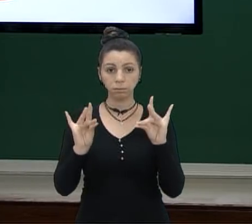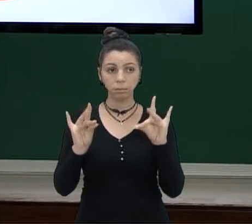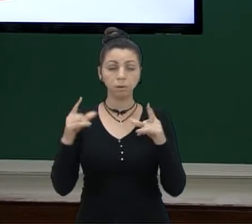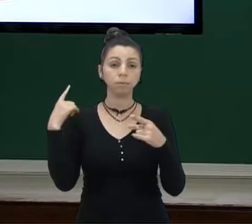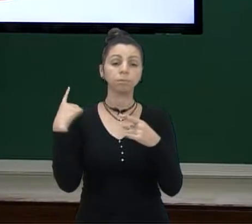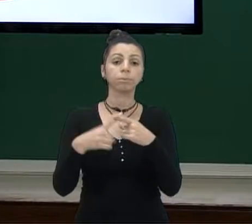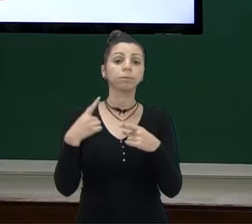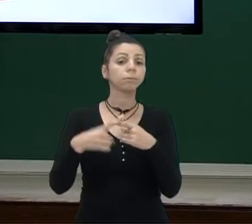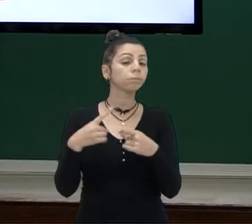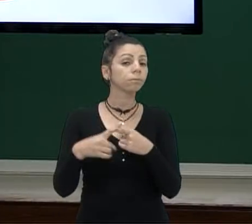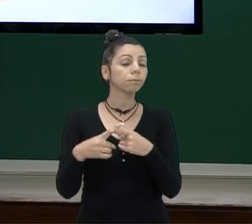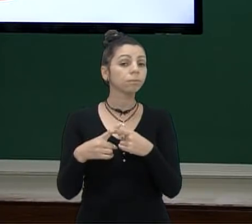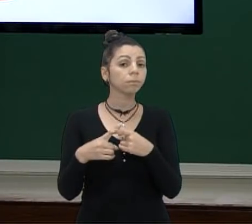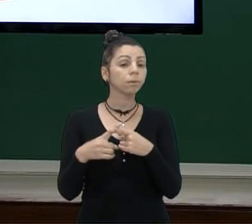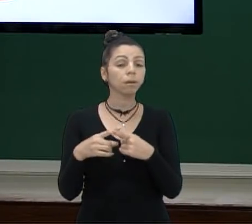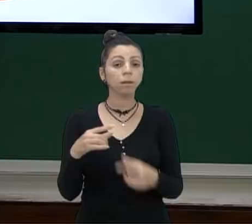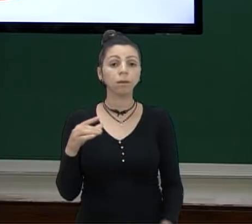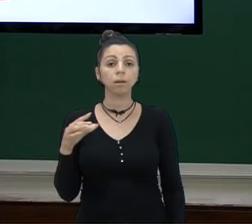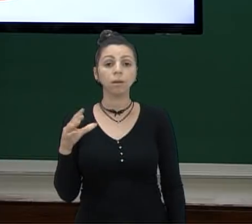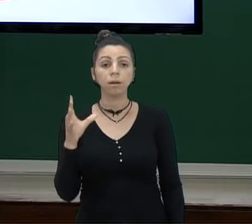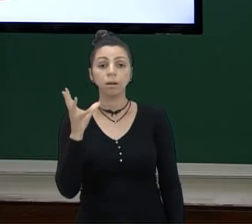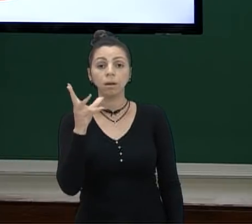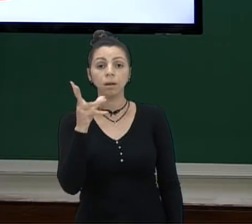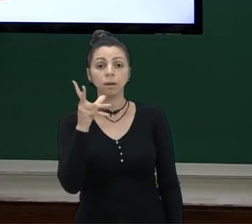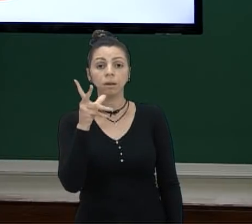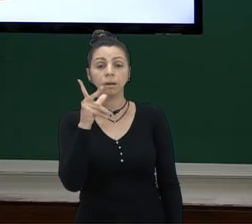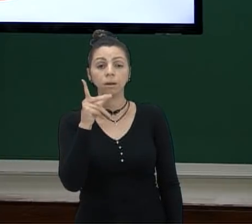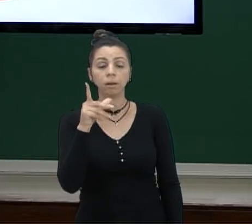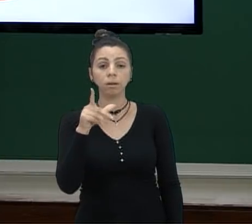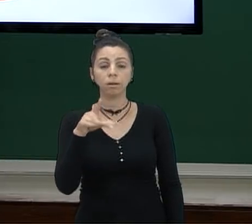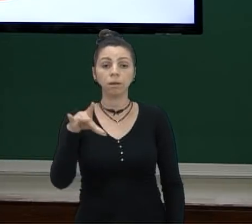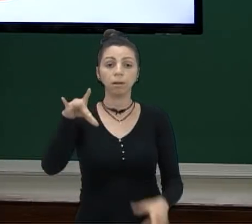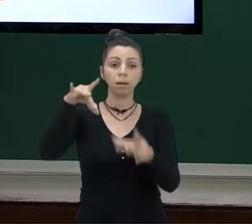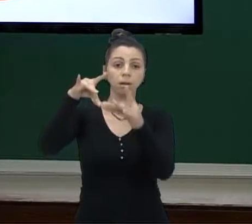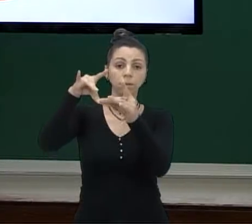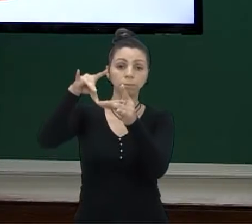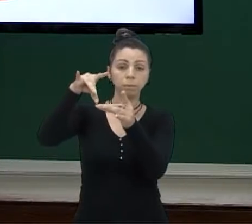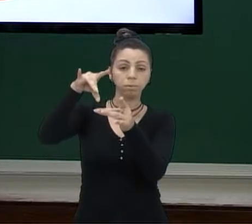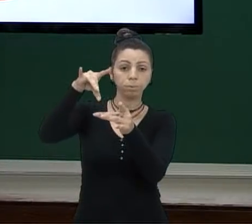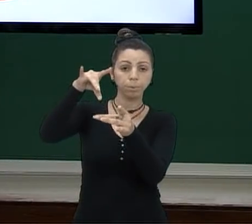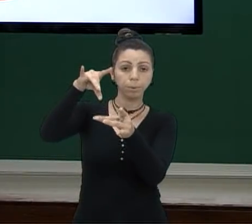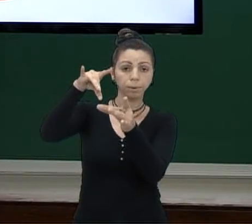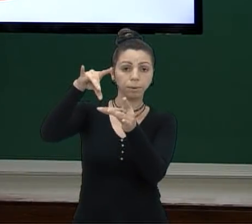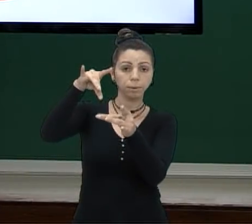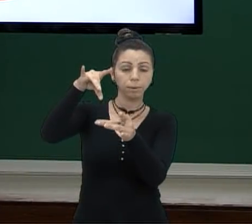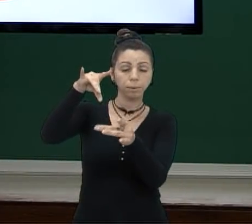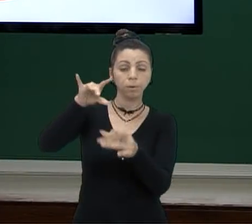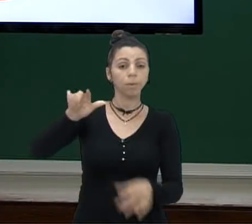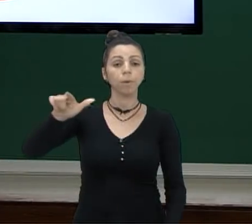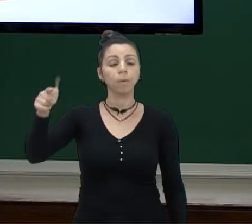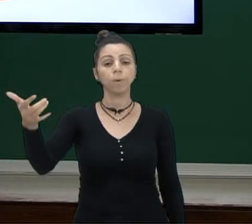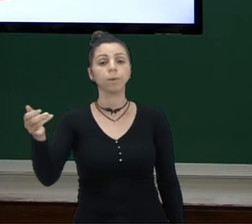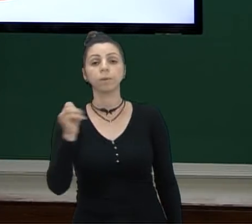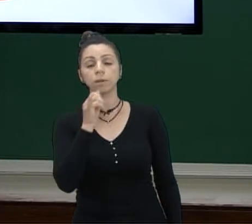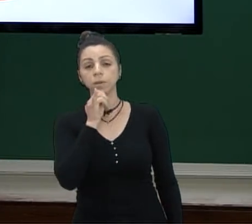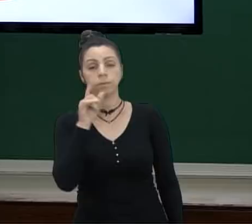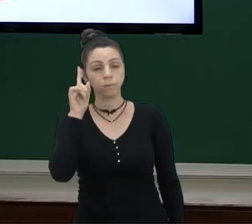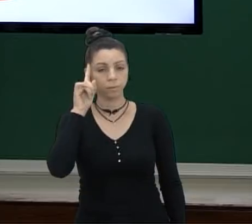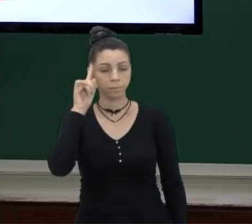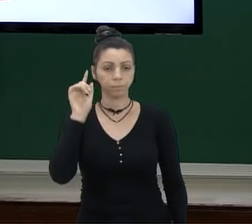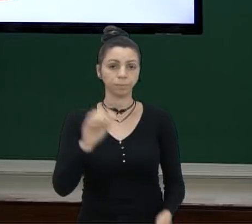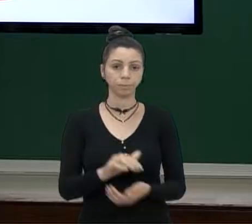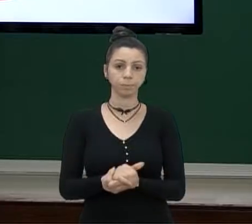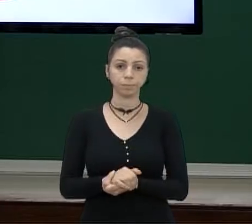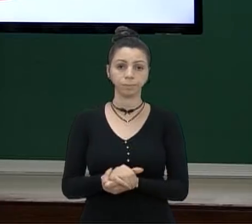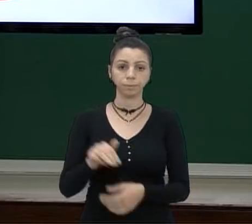porque ela tem uma velocidade de escoamento menor. Um outro exemplo do dia a dia, o mel que a gente